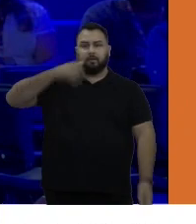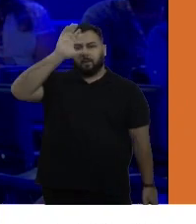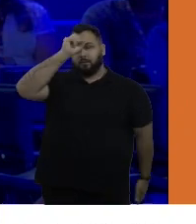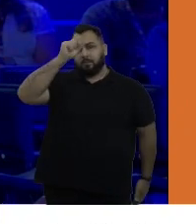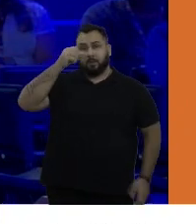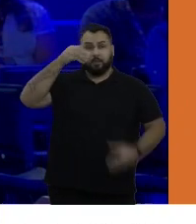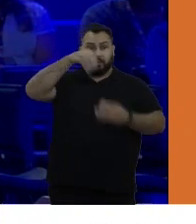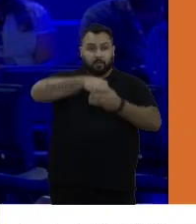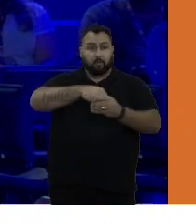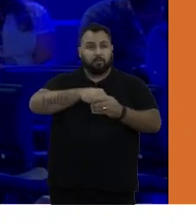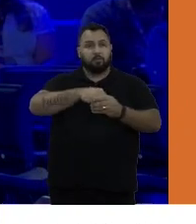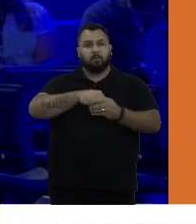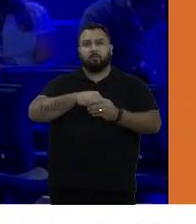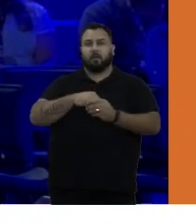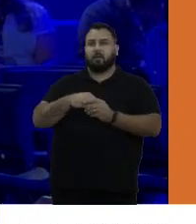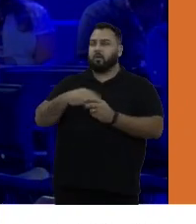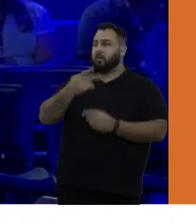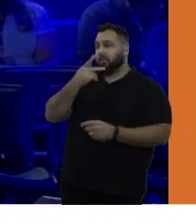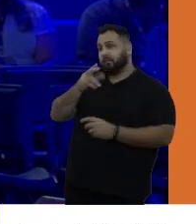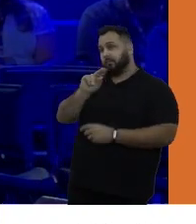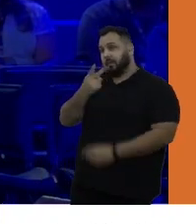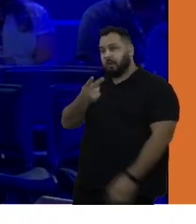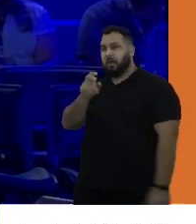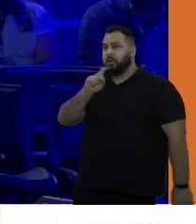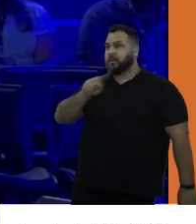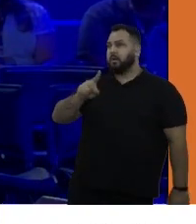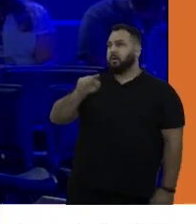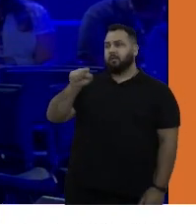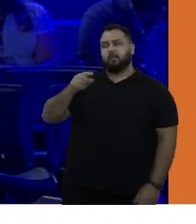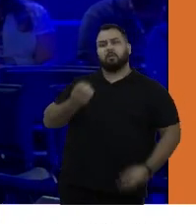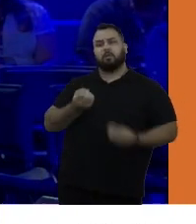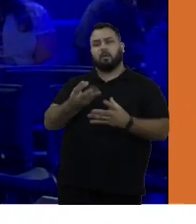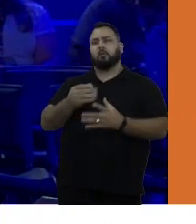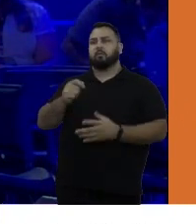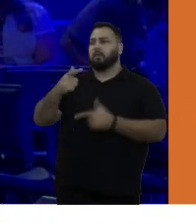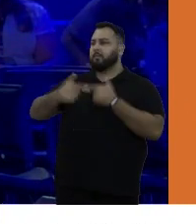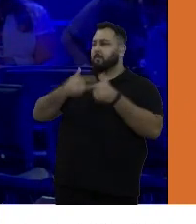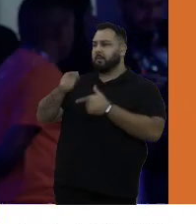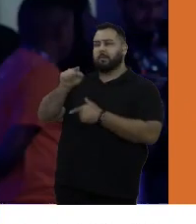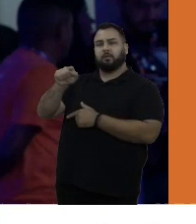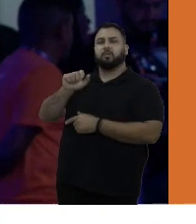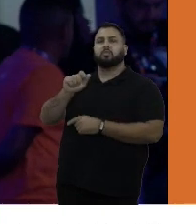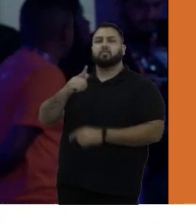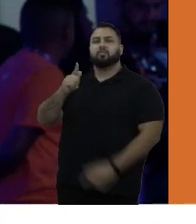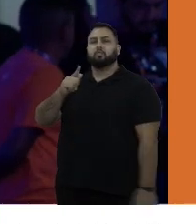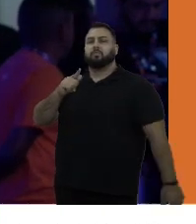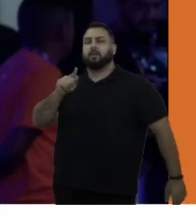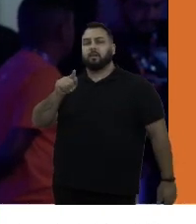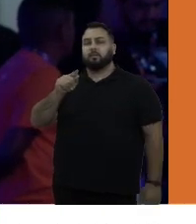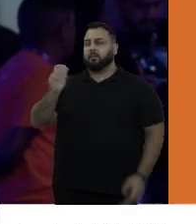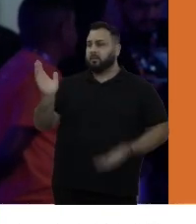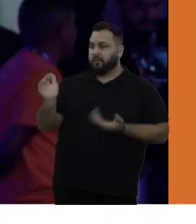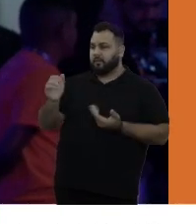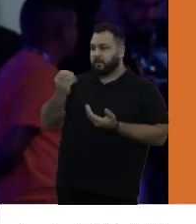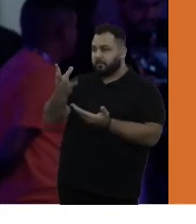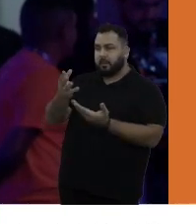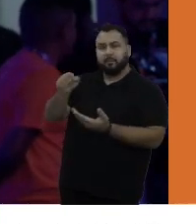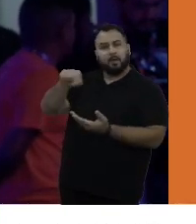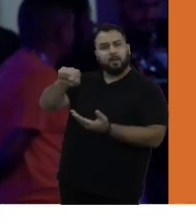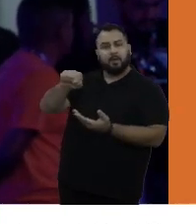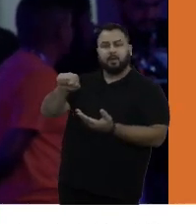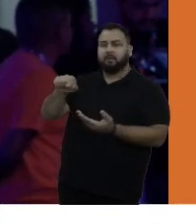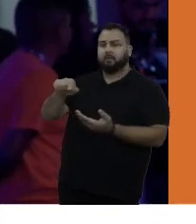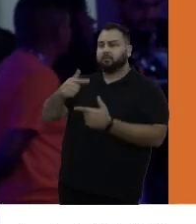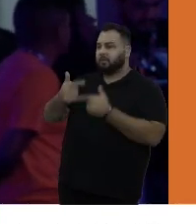ao invés de falar assim, não, que agora eu vou passar um trabalho para esse jovem, ele vai jogar no ChatGPT e vai trazer. Mas beleza, então você não passa um